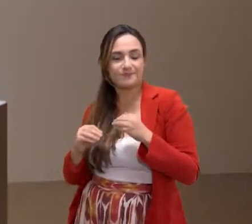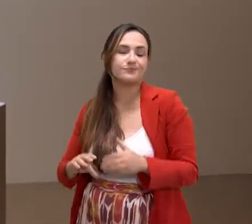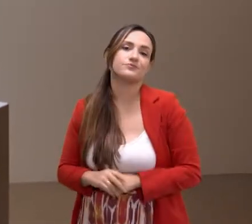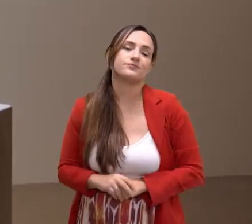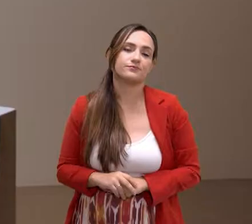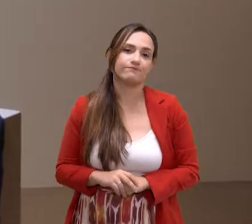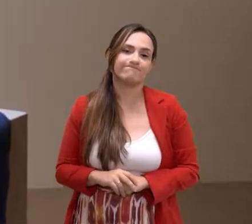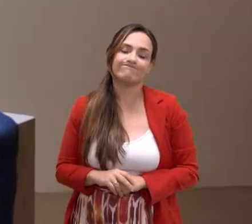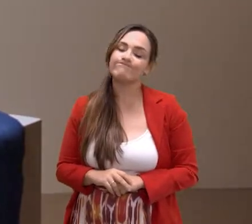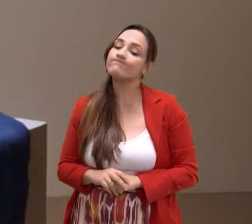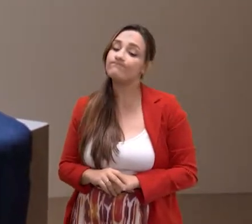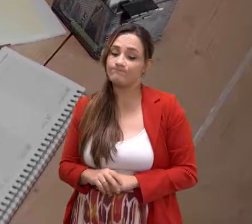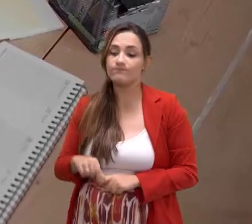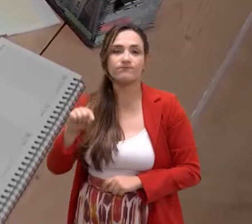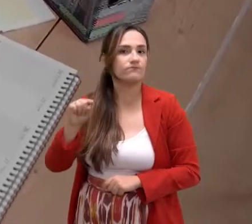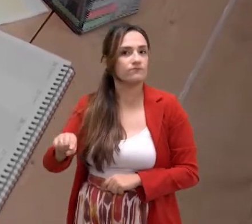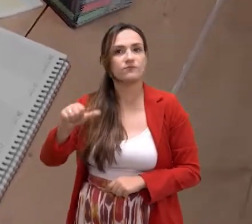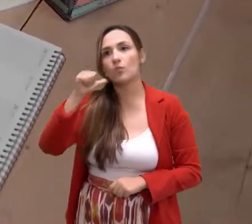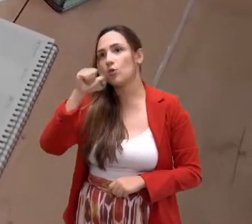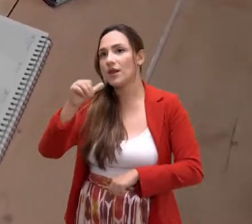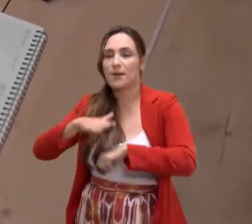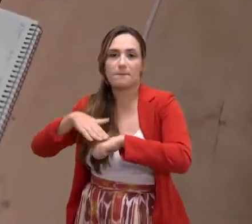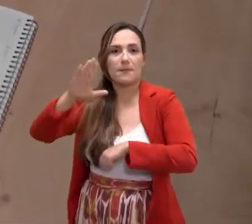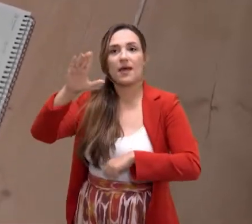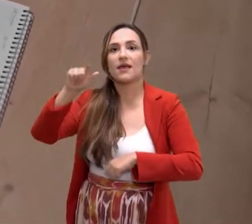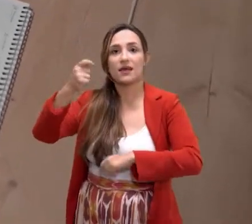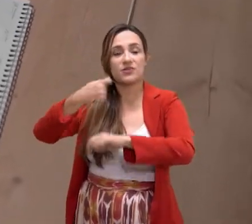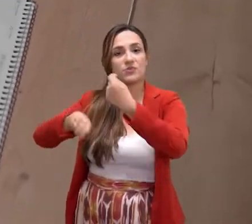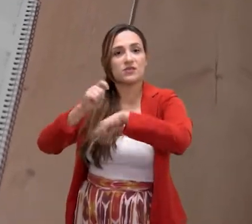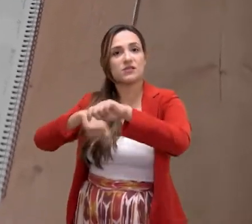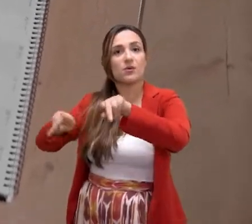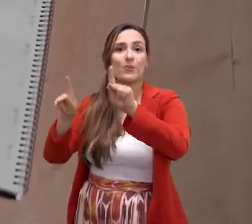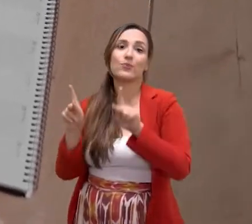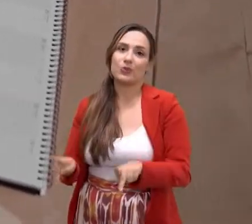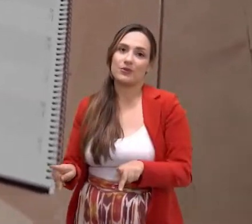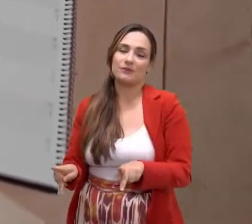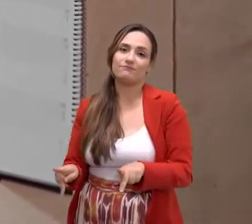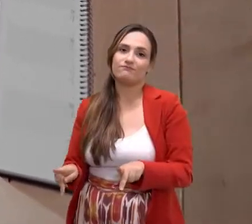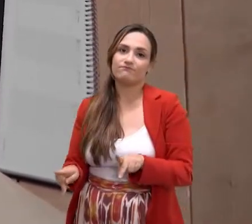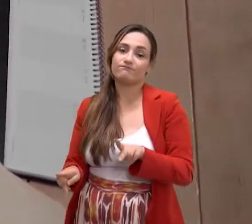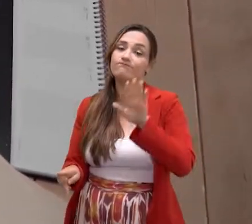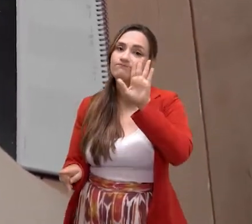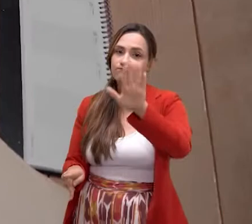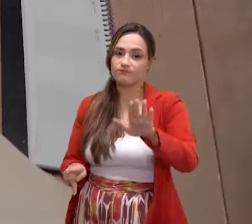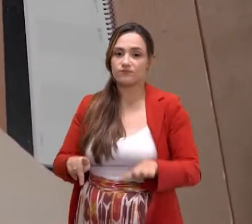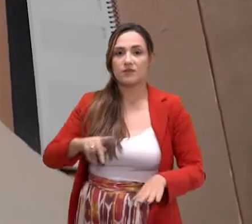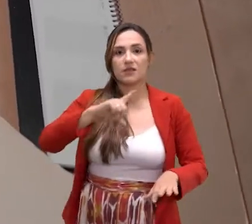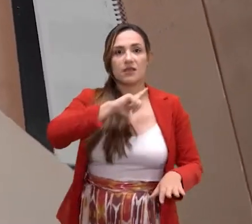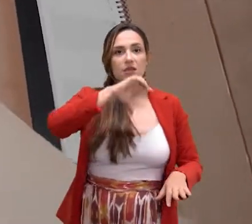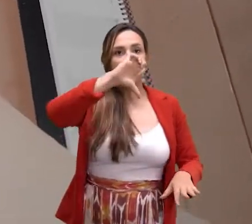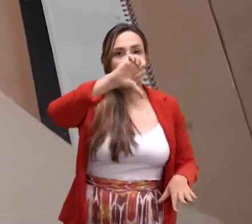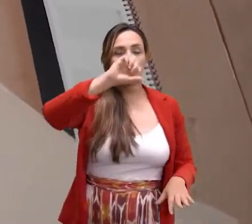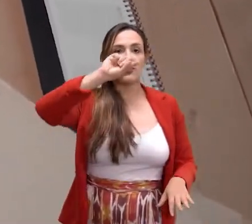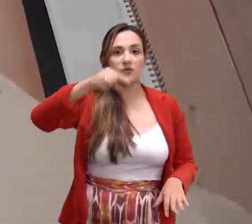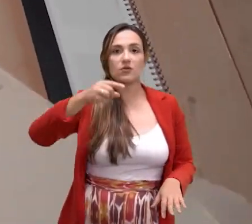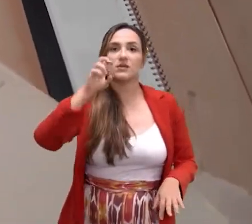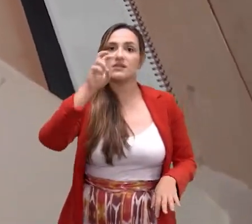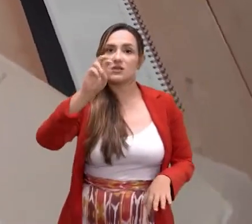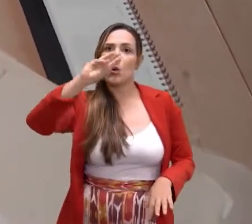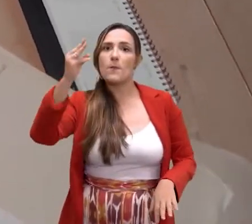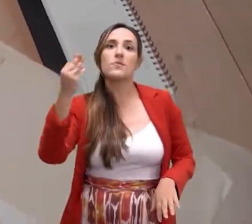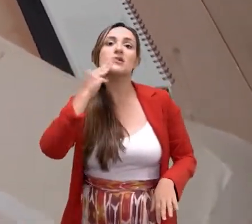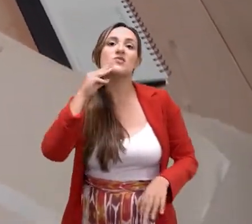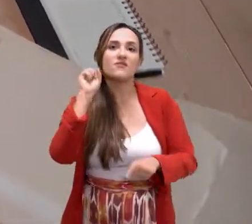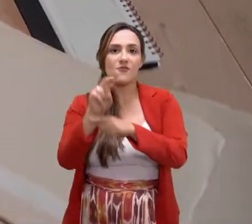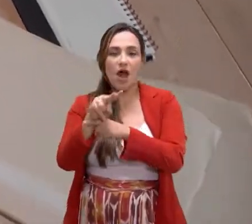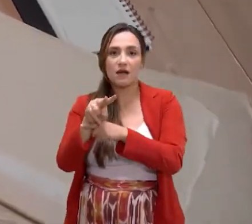transformação. O único setor em que as mulheres são maioria é o da administração pública. De 9,5 milhões